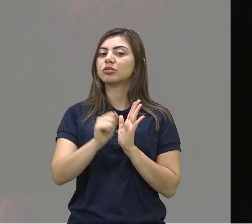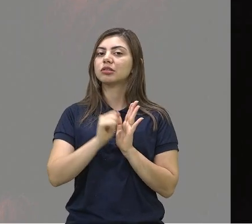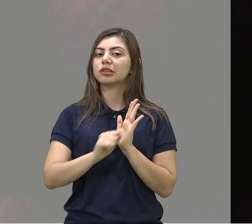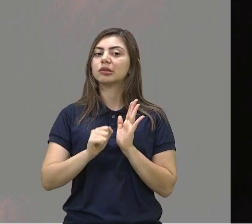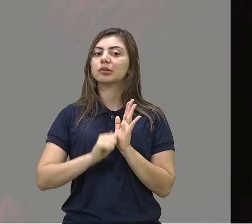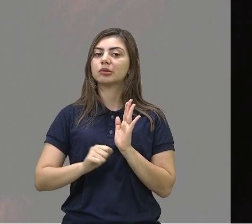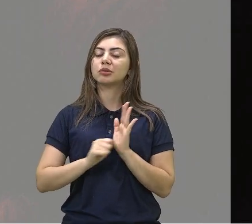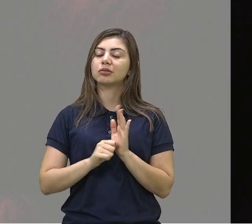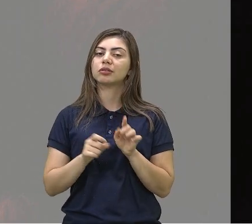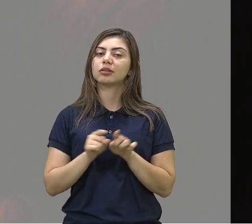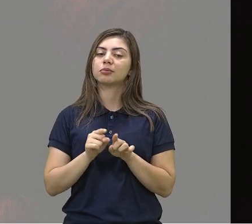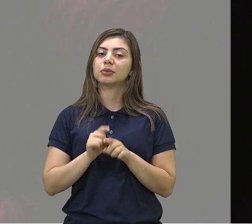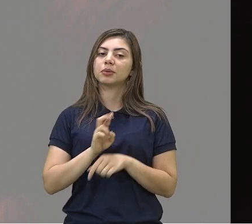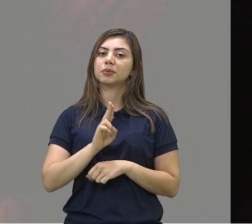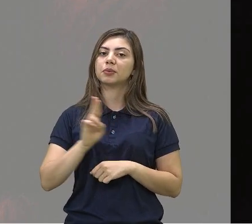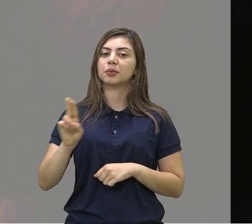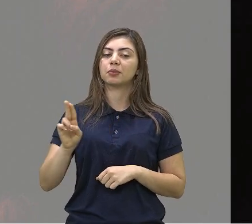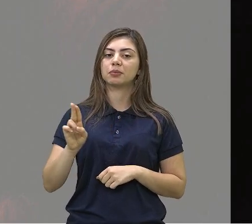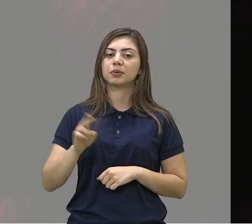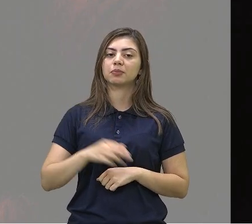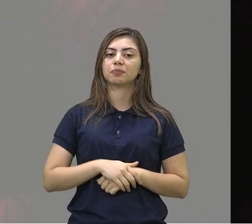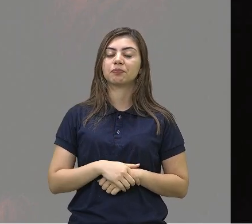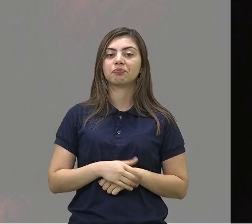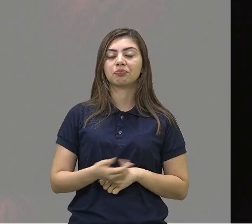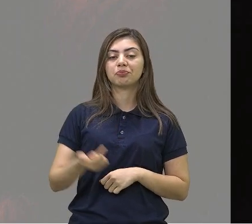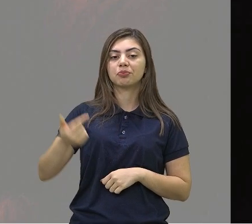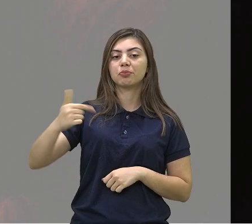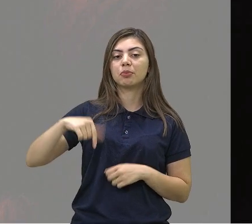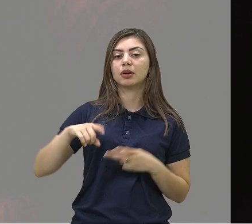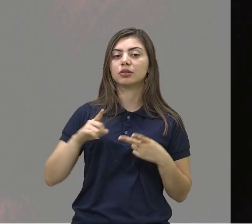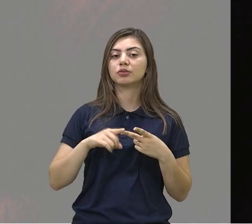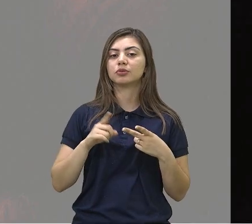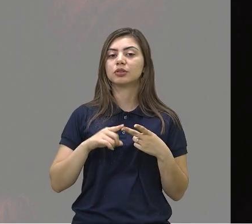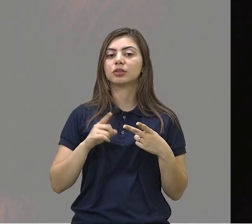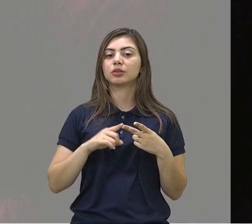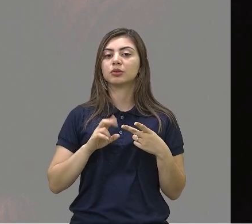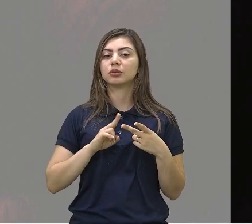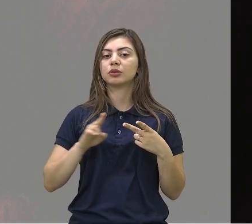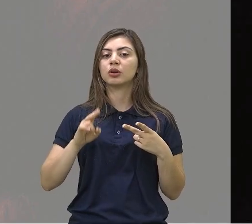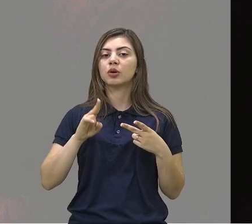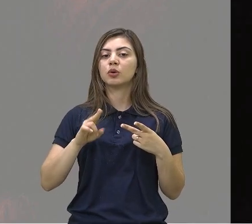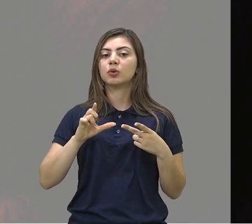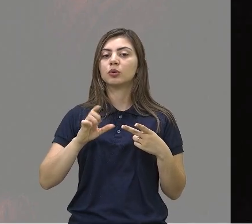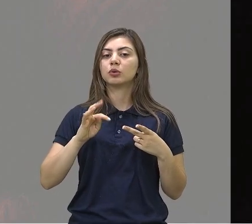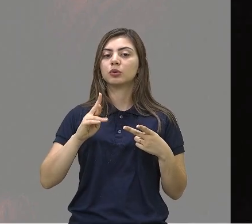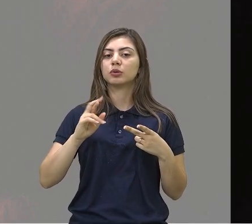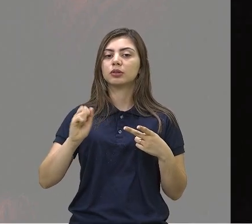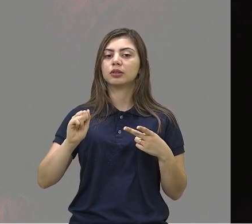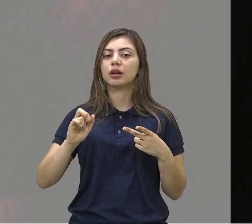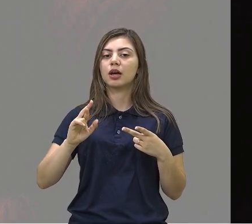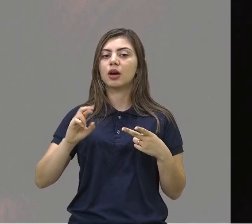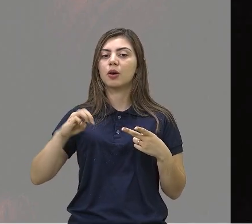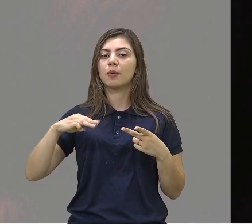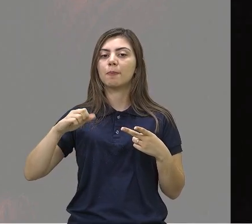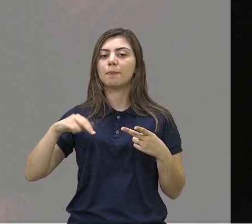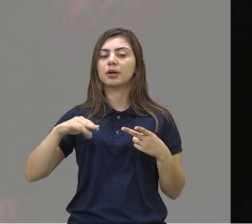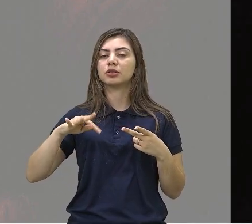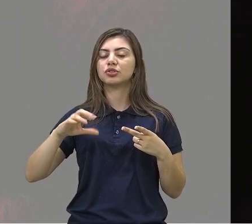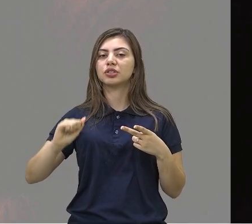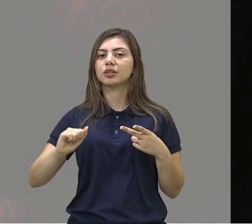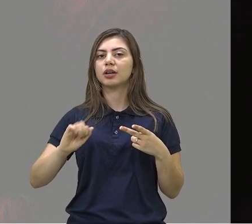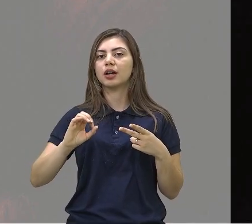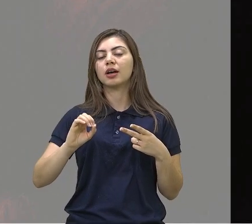geração byroniana, tá? Também pode ser chamada de geração ultrarromântica, ou como eu também comentei ainda